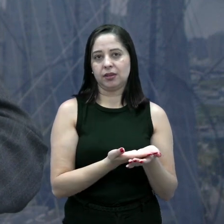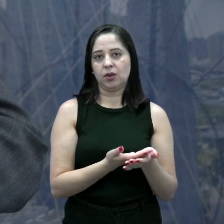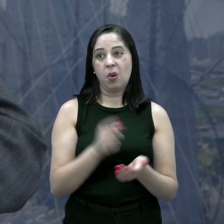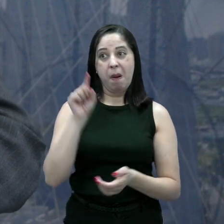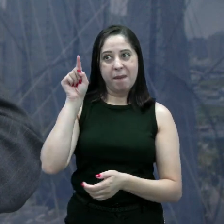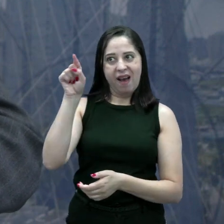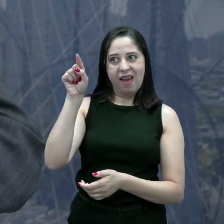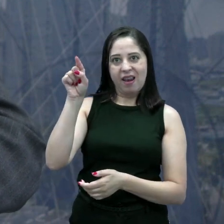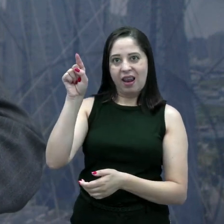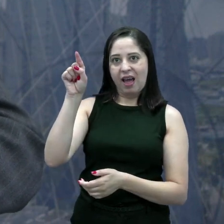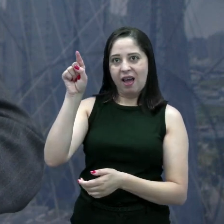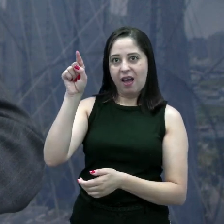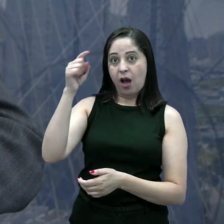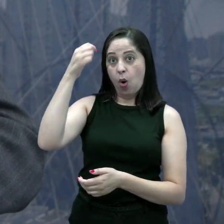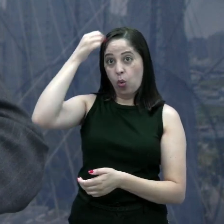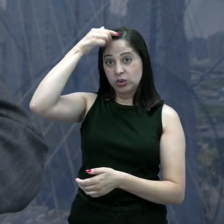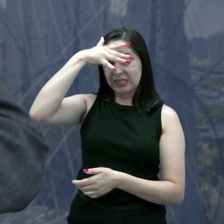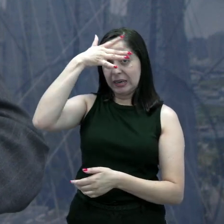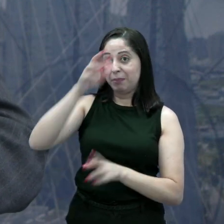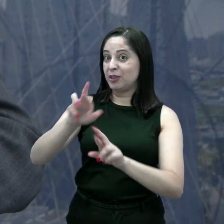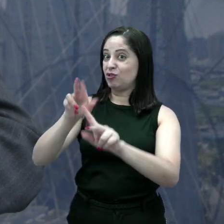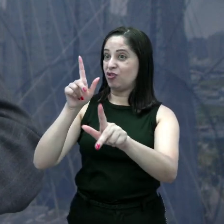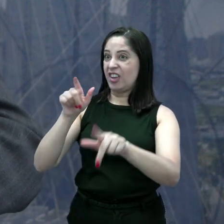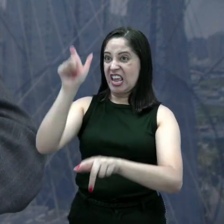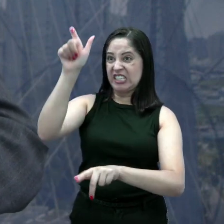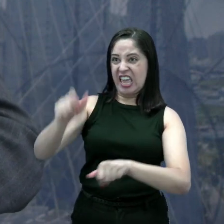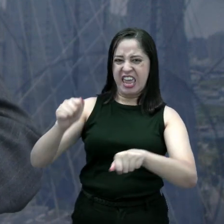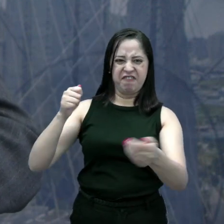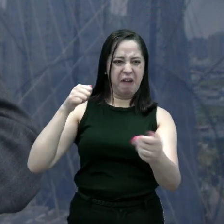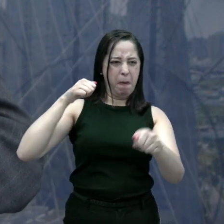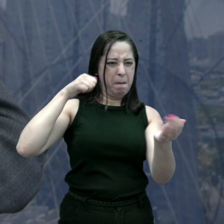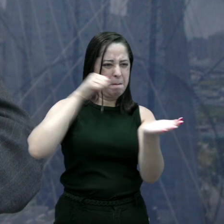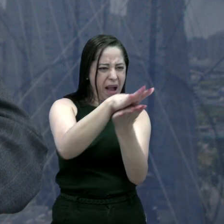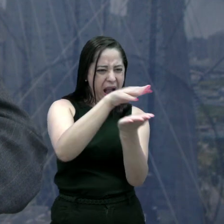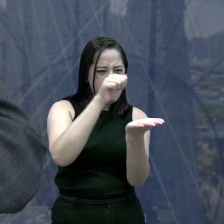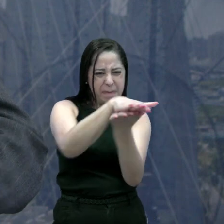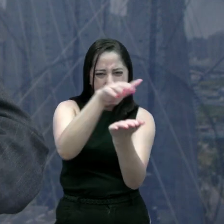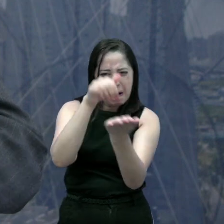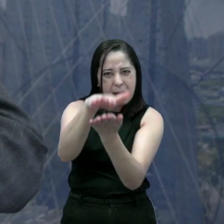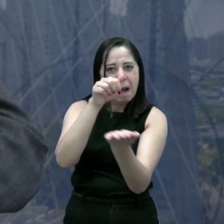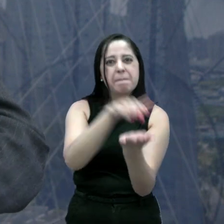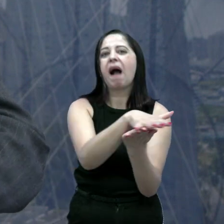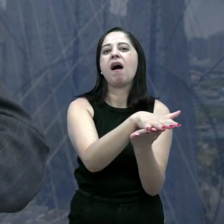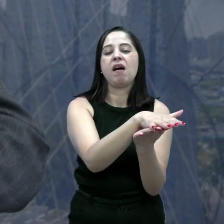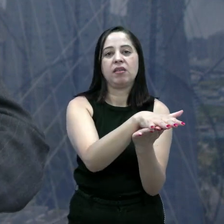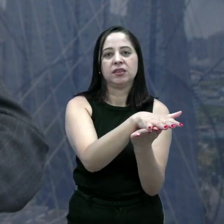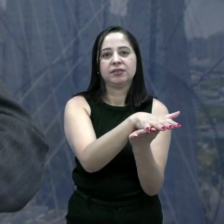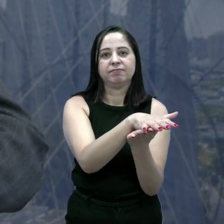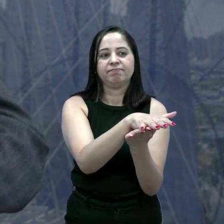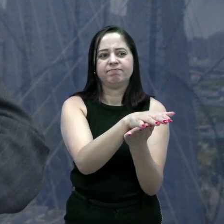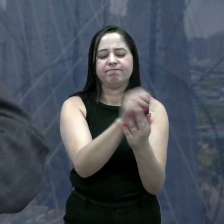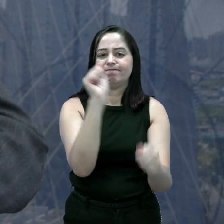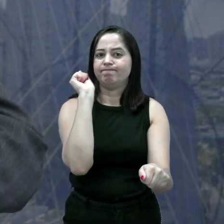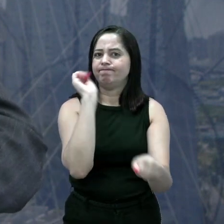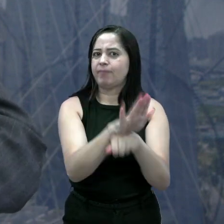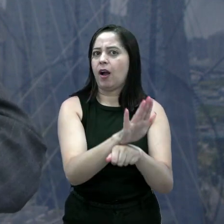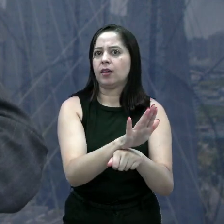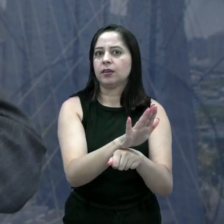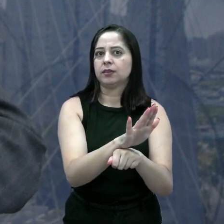vai deportar, ele não quer imigrantes ilegais lá. Só que aí isso cria um